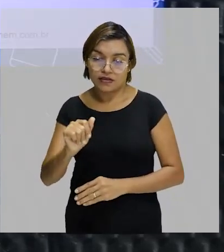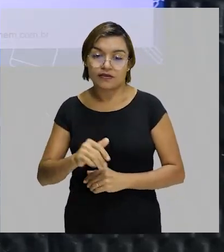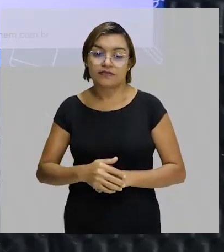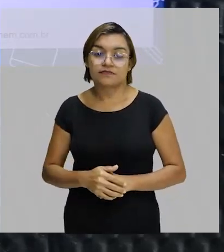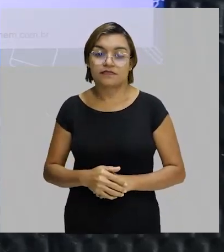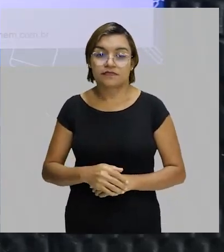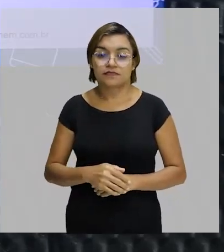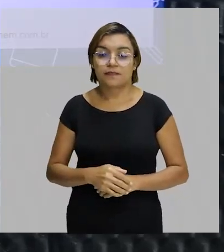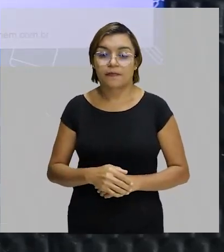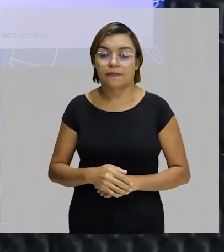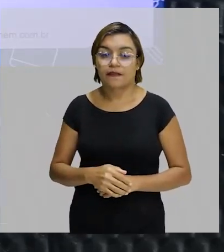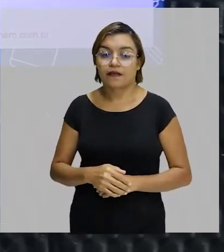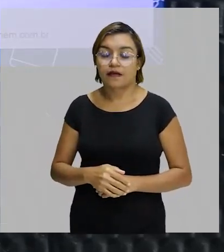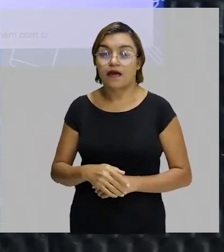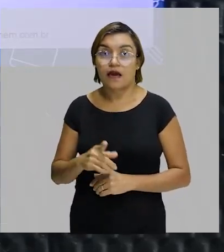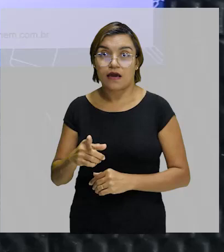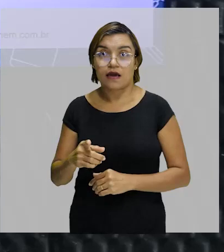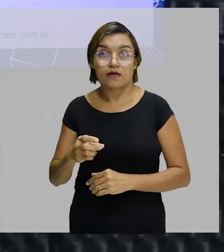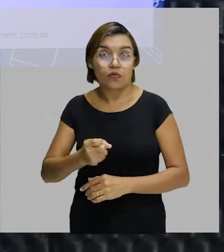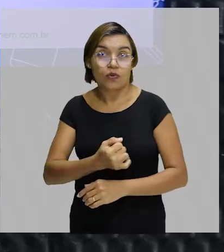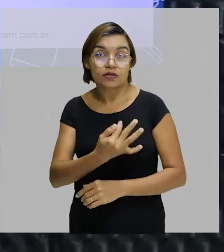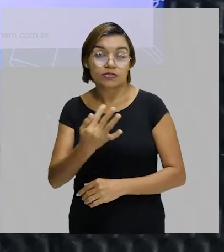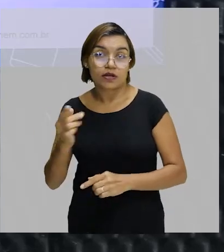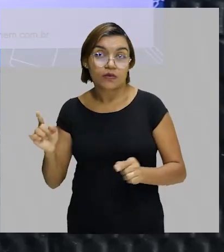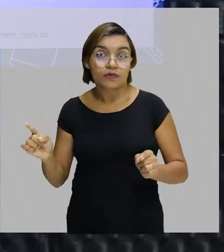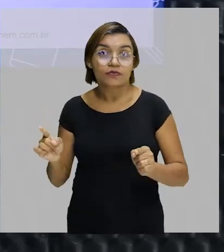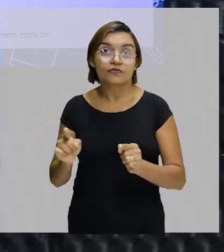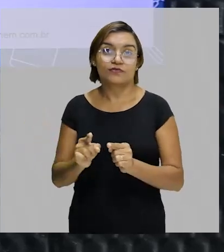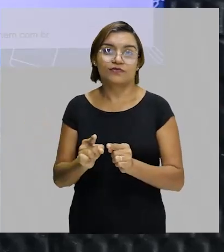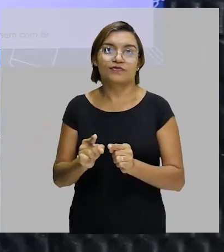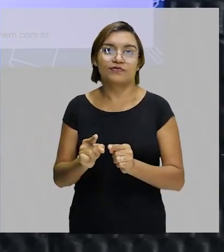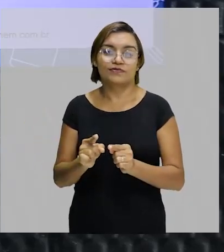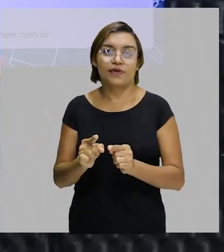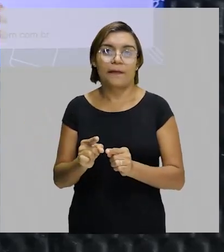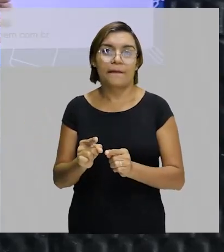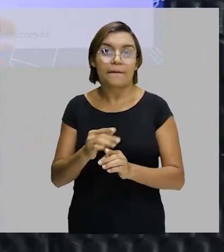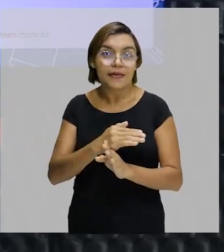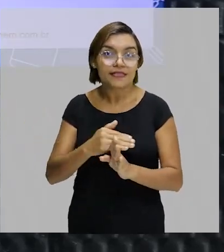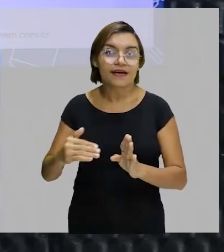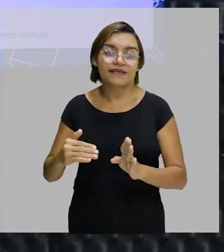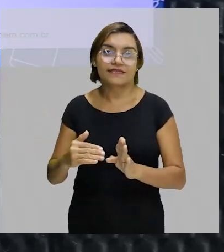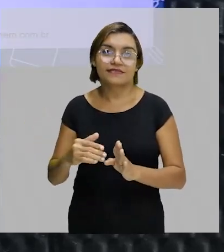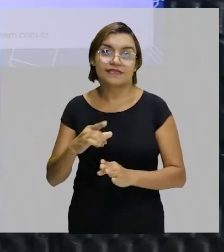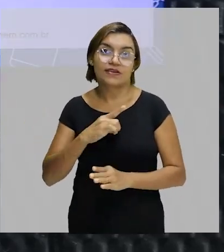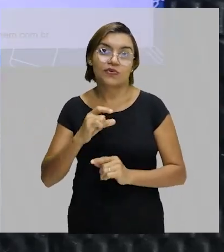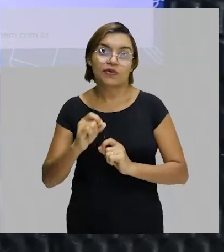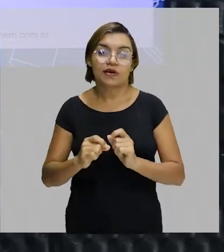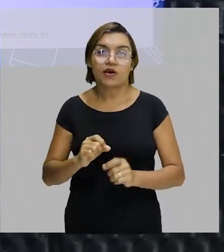meia-vida, essa quantidade vai ser reduzida pela metade. Eu vou ter o que? Apenas